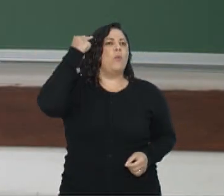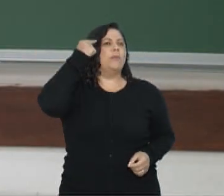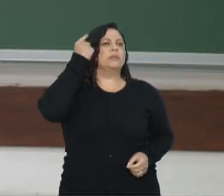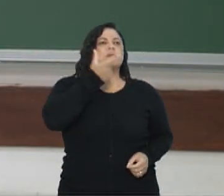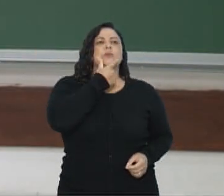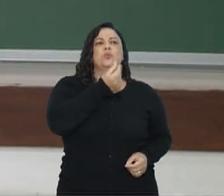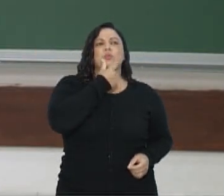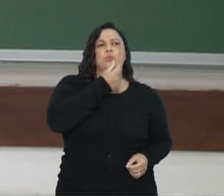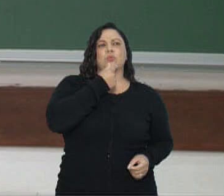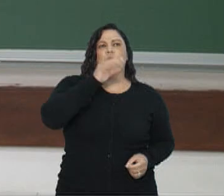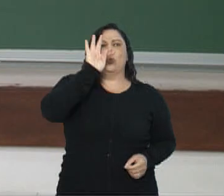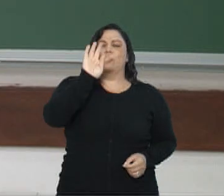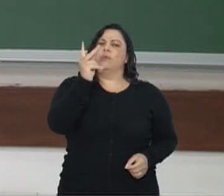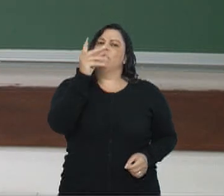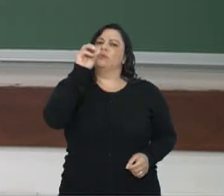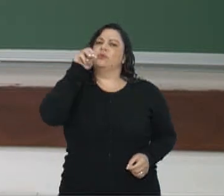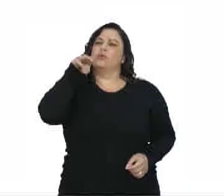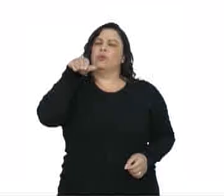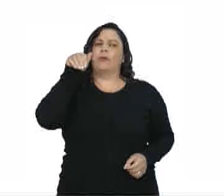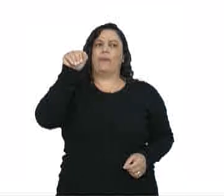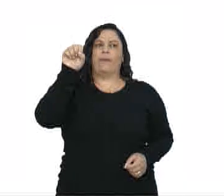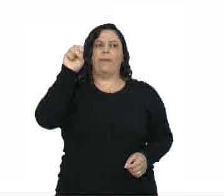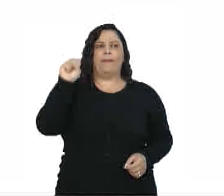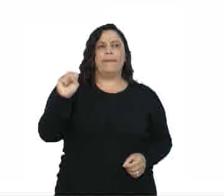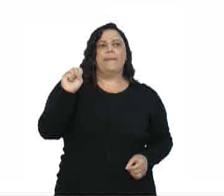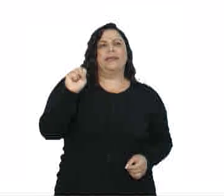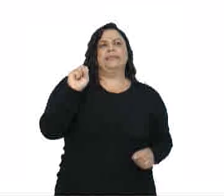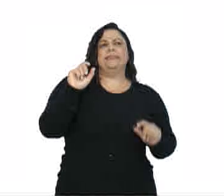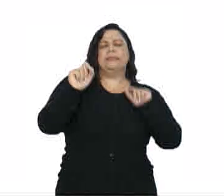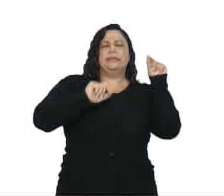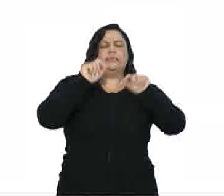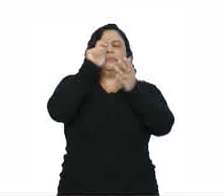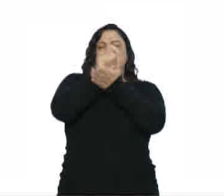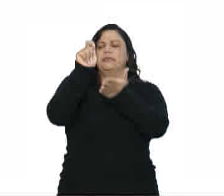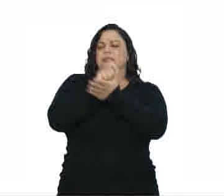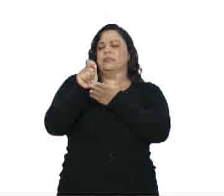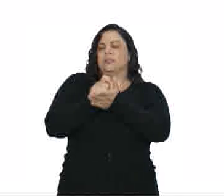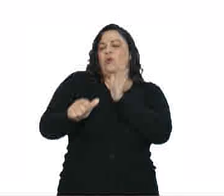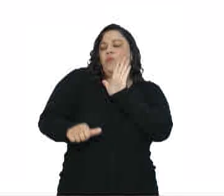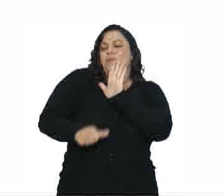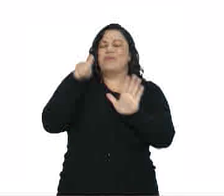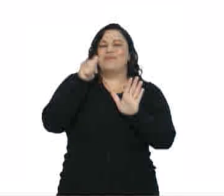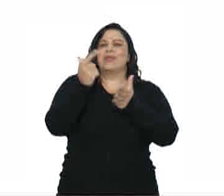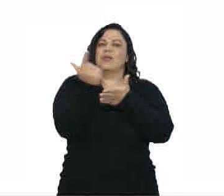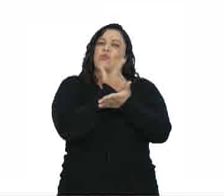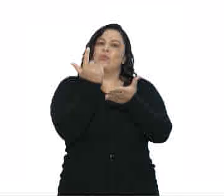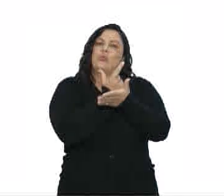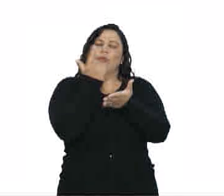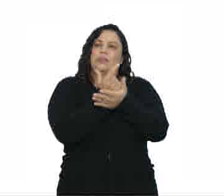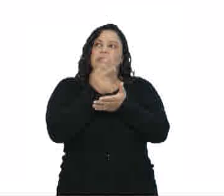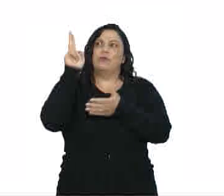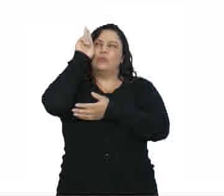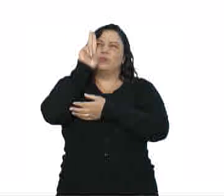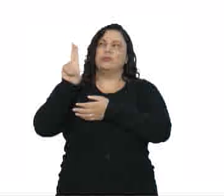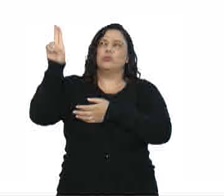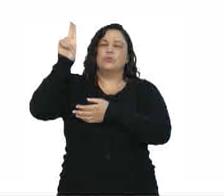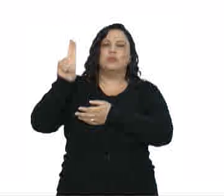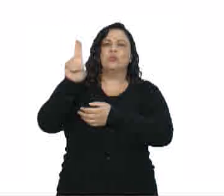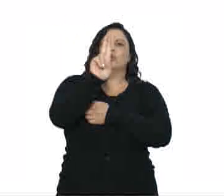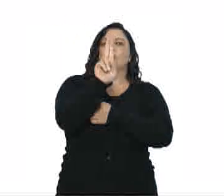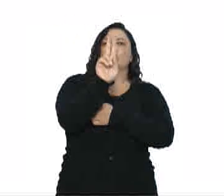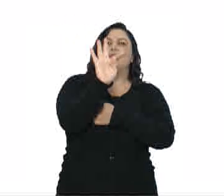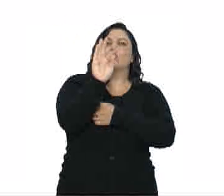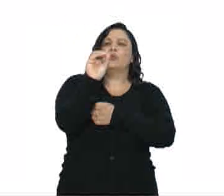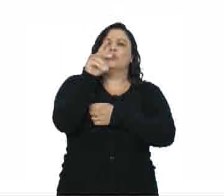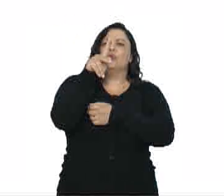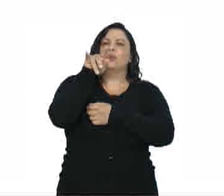que ele era um pensador renascentista e ele vai escrever o primeiro livro chamado Utopia. Utopia em grego, u quer dizer não,